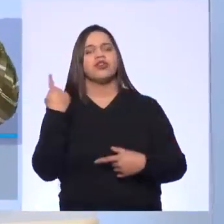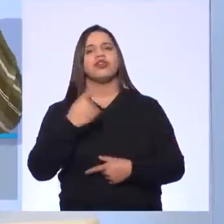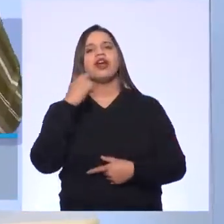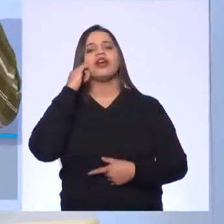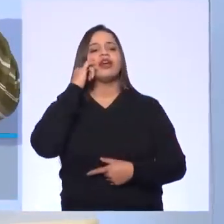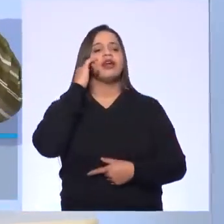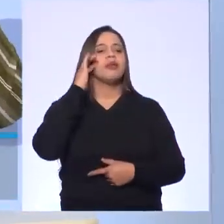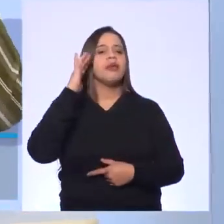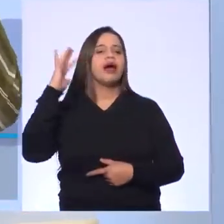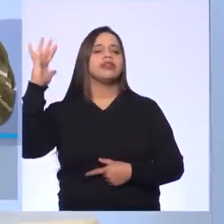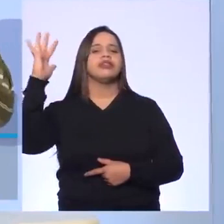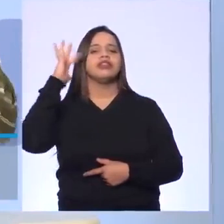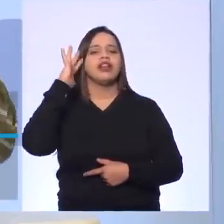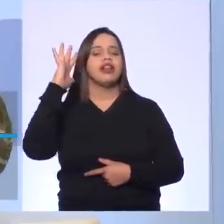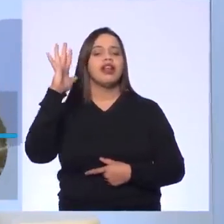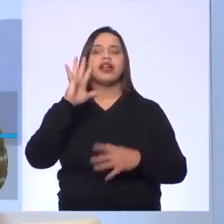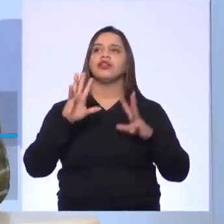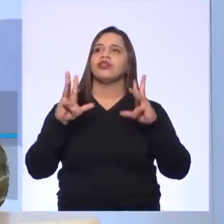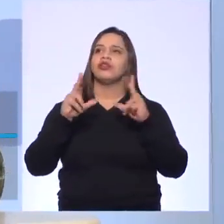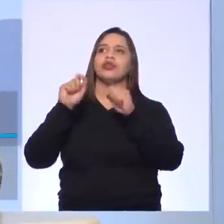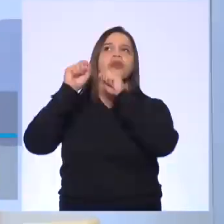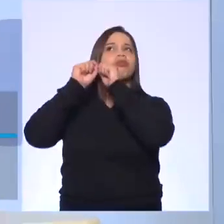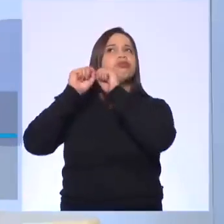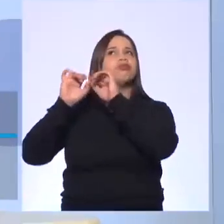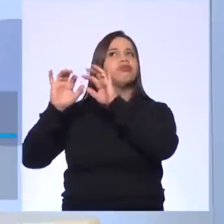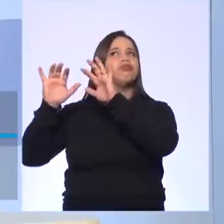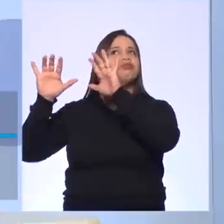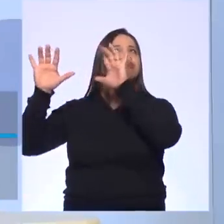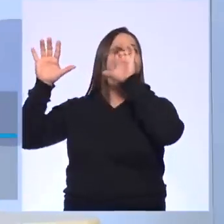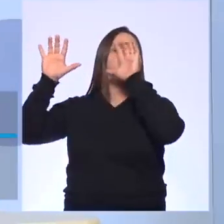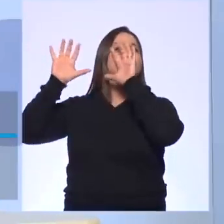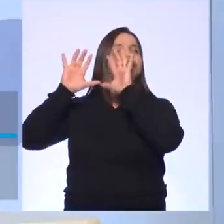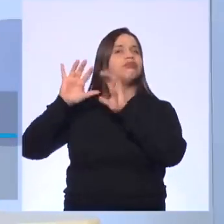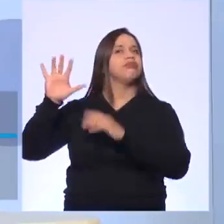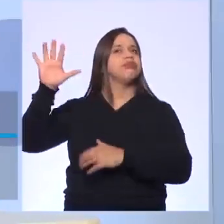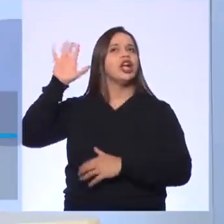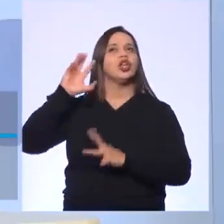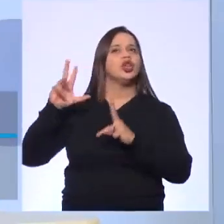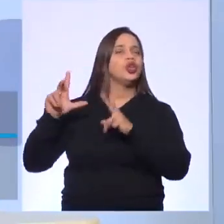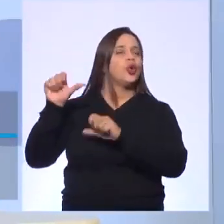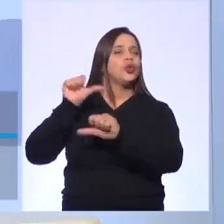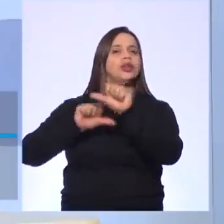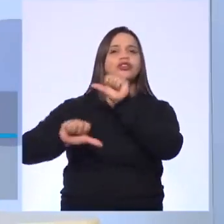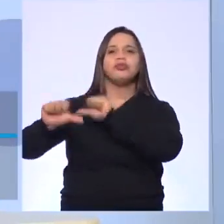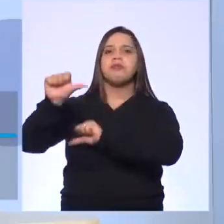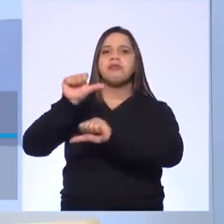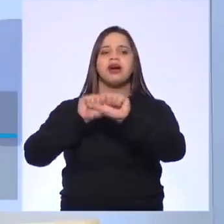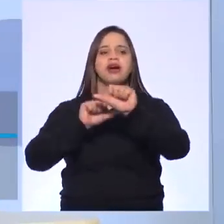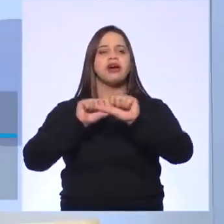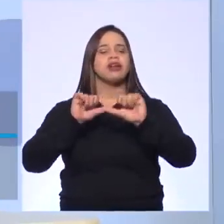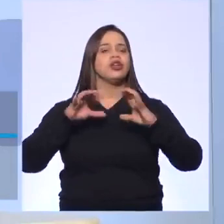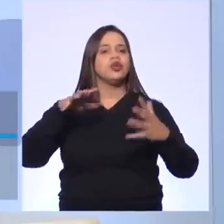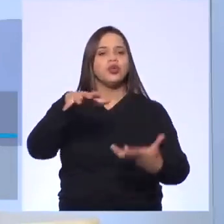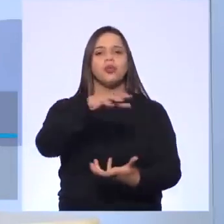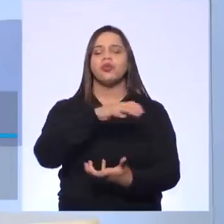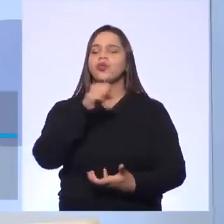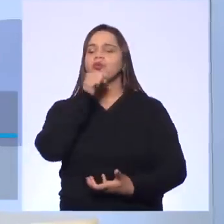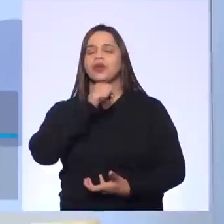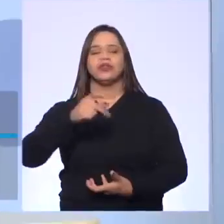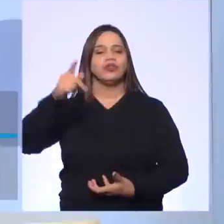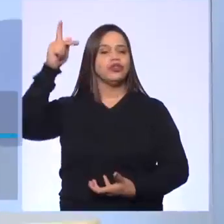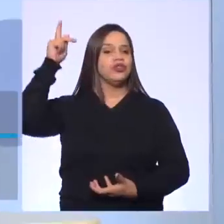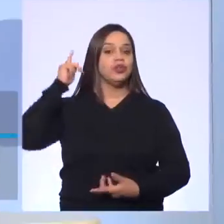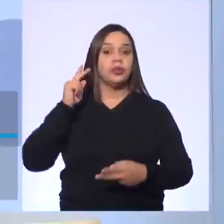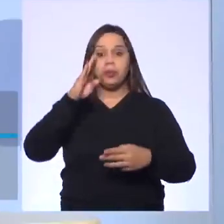viagem aqui com os pensamentos acerca de toda essa dinâmica aí do mundo antigo,